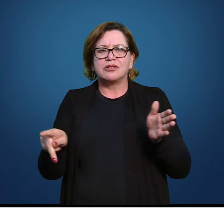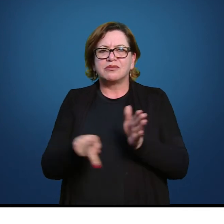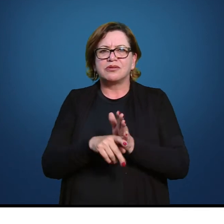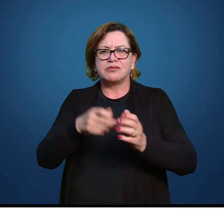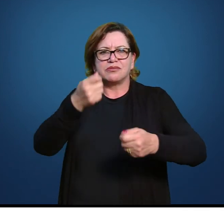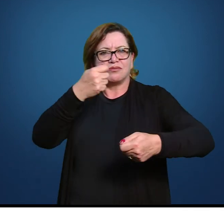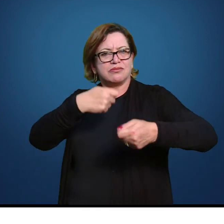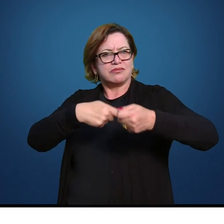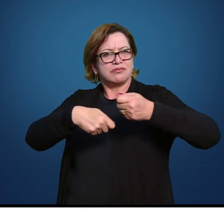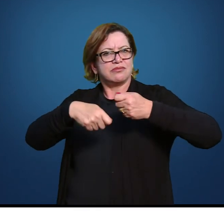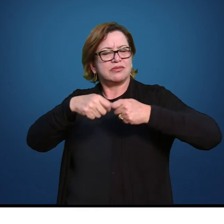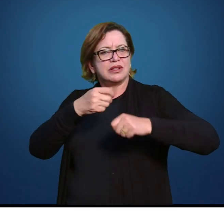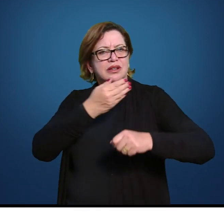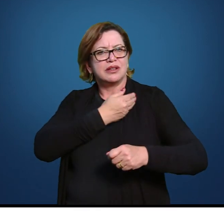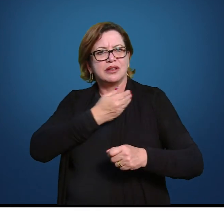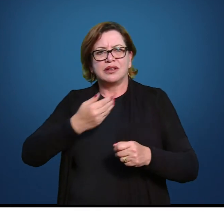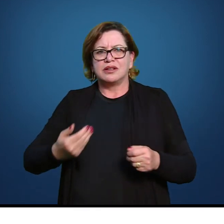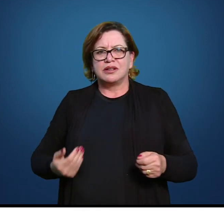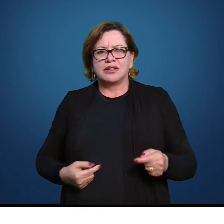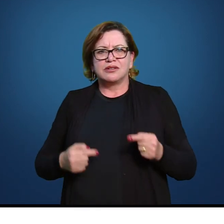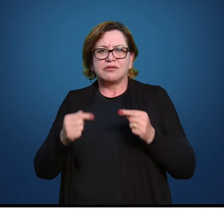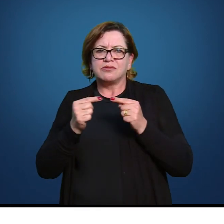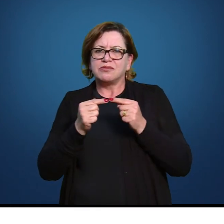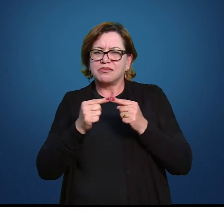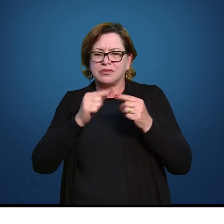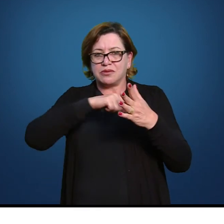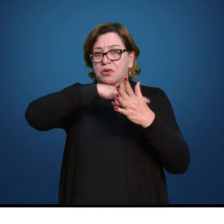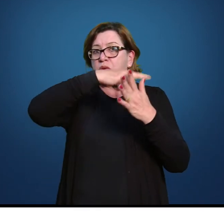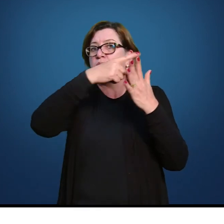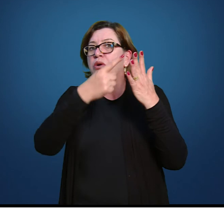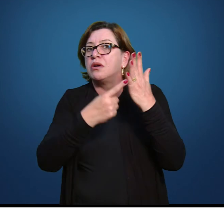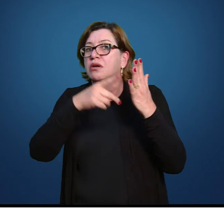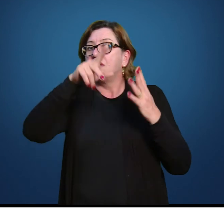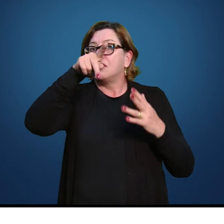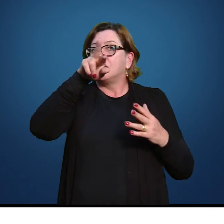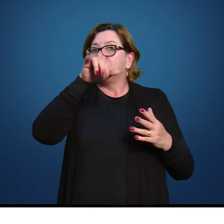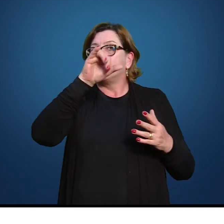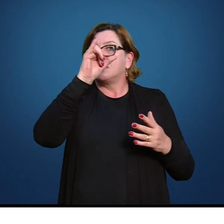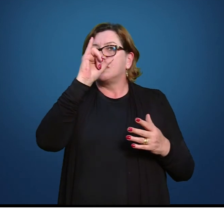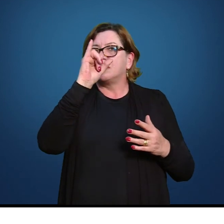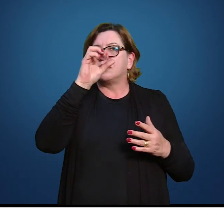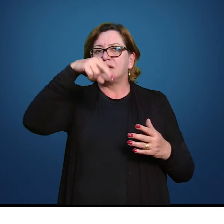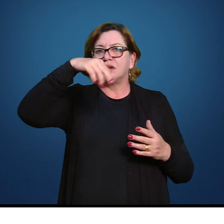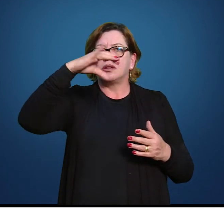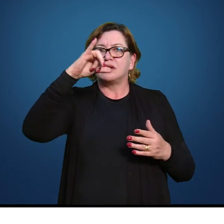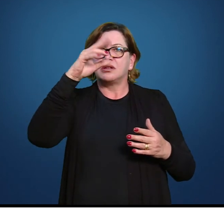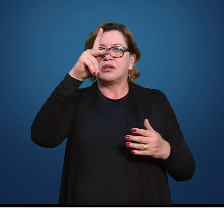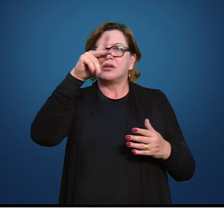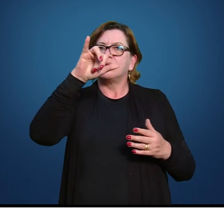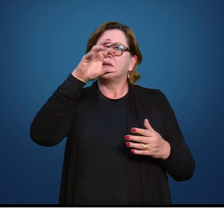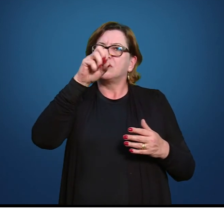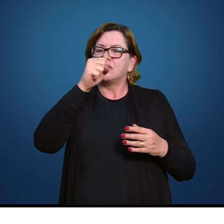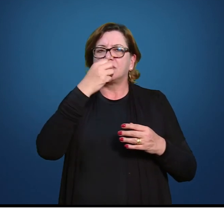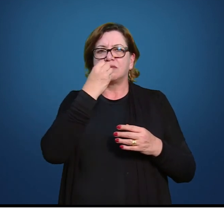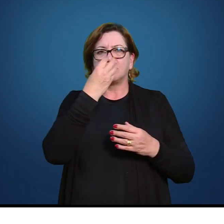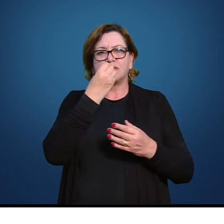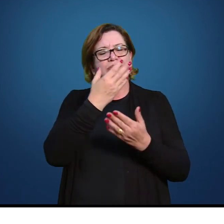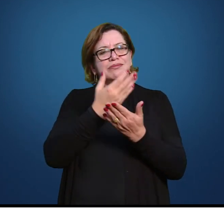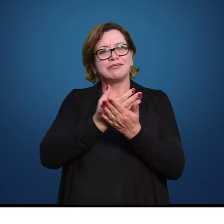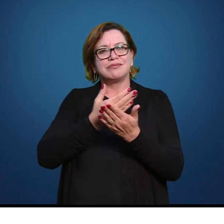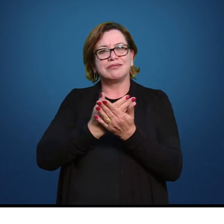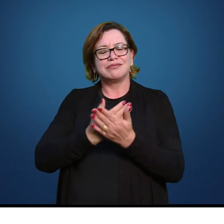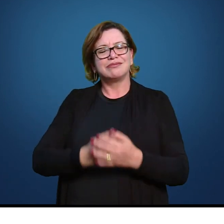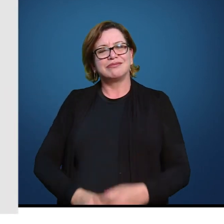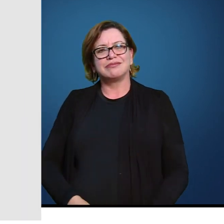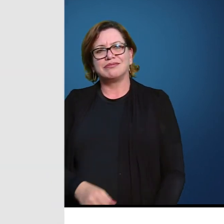pública, principalmente voltado aos princípios que regem a governança pública. Bons estudos, caros alunos!